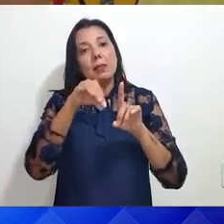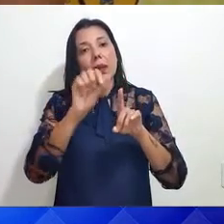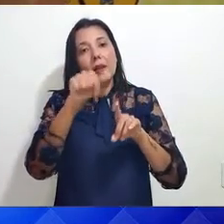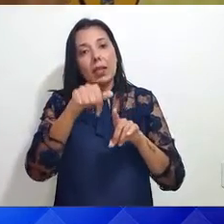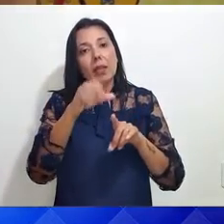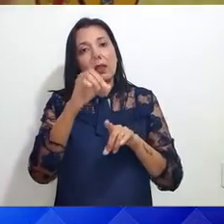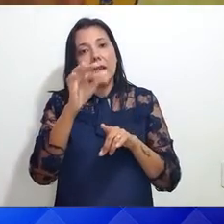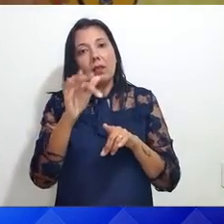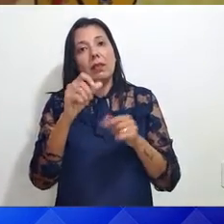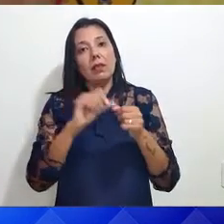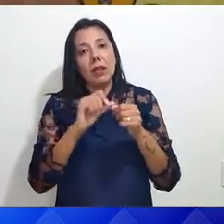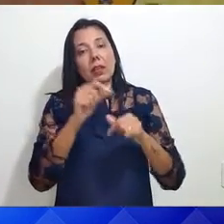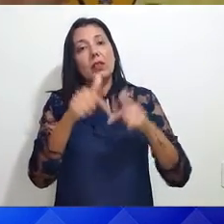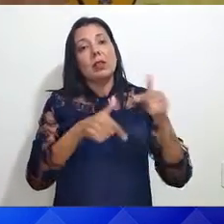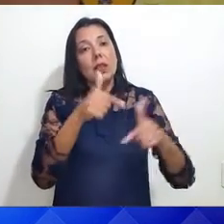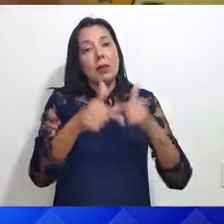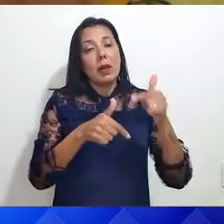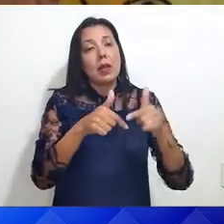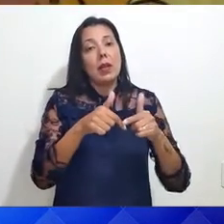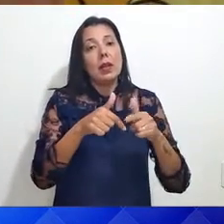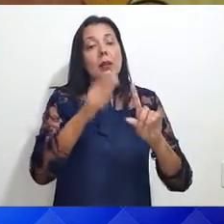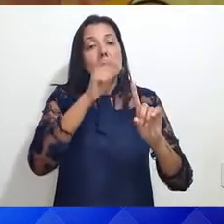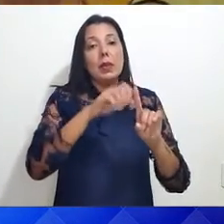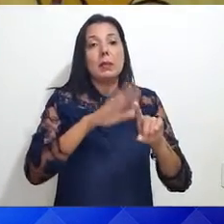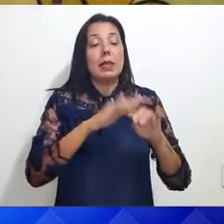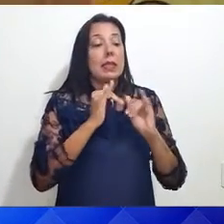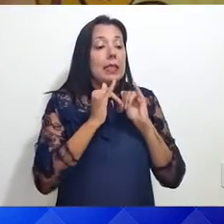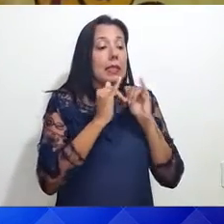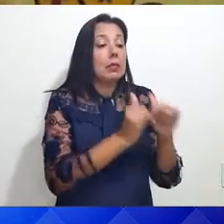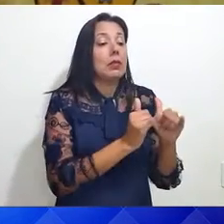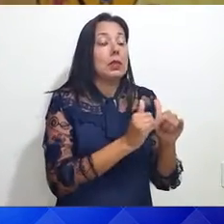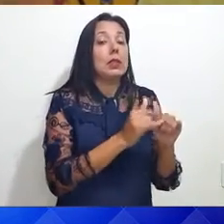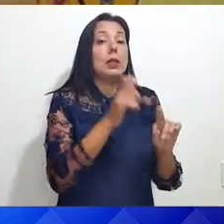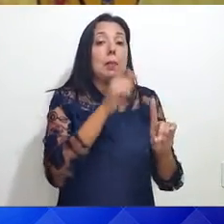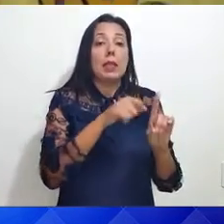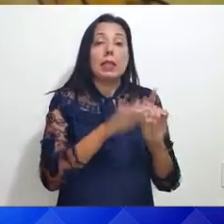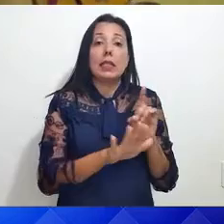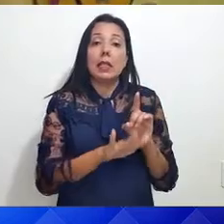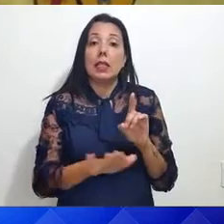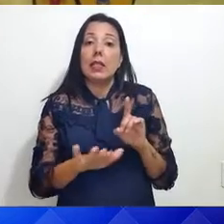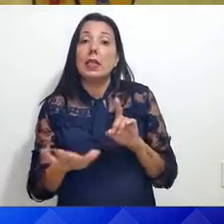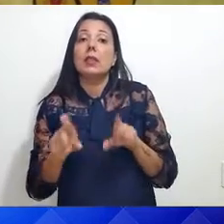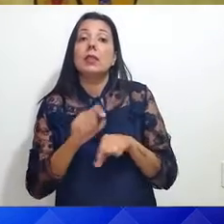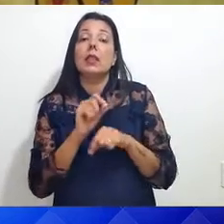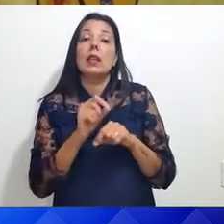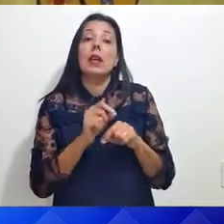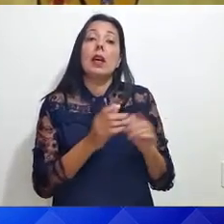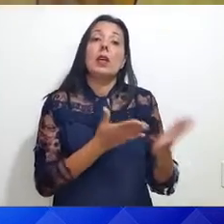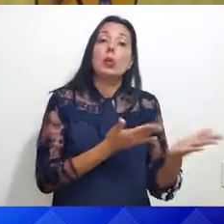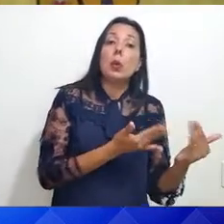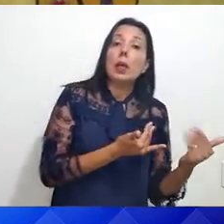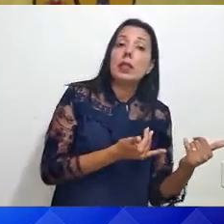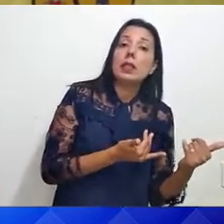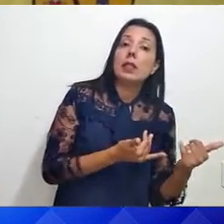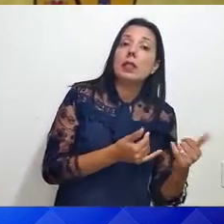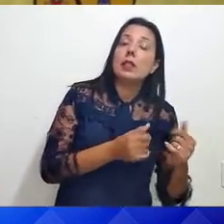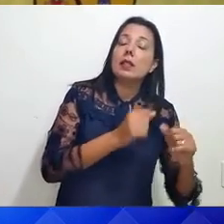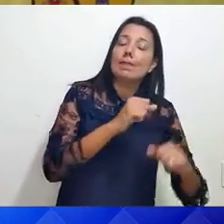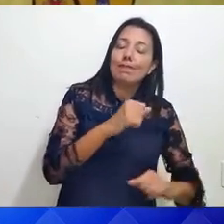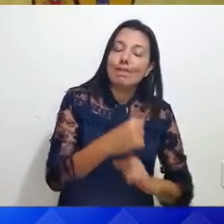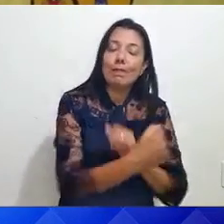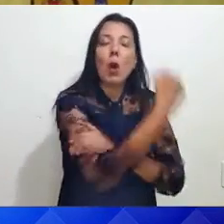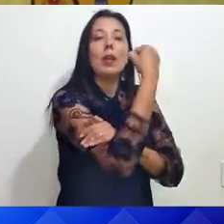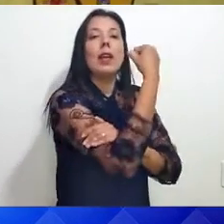3213-0657. Esse é do Sisdeca, Central dos Conselheiros Tutelares. Se não conseguir lembrar do número, diz que 100. Ou procure o próprio Conselho Tutelar, ou